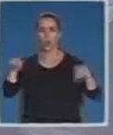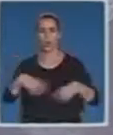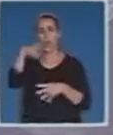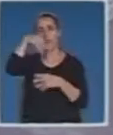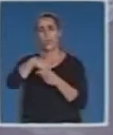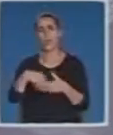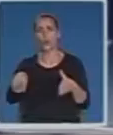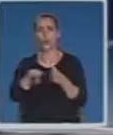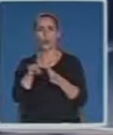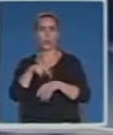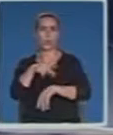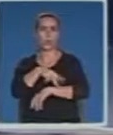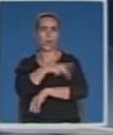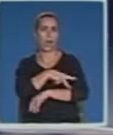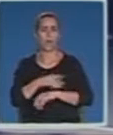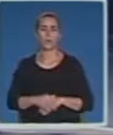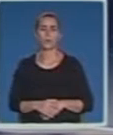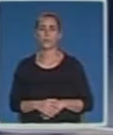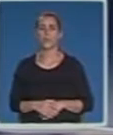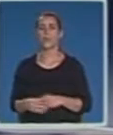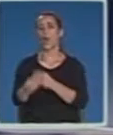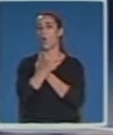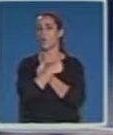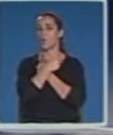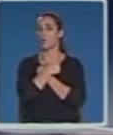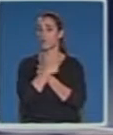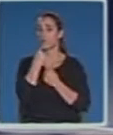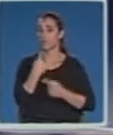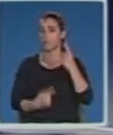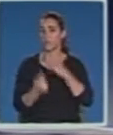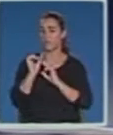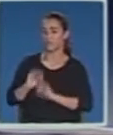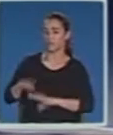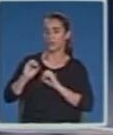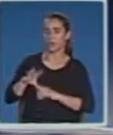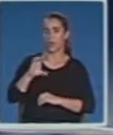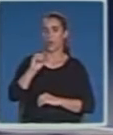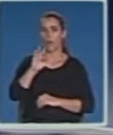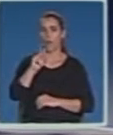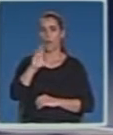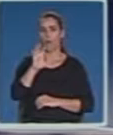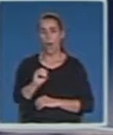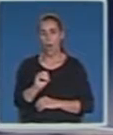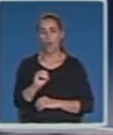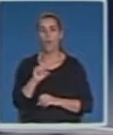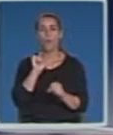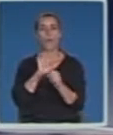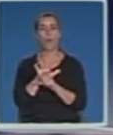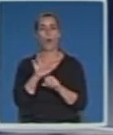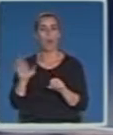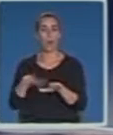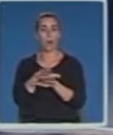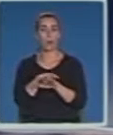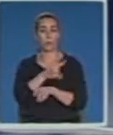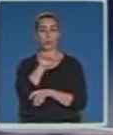Ponta Delgada. O Bloco de Esquerda denuncia descargas ilegais da COFAC para o mar, em Rabo de Peixe. Zoraida Soares acusa